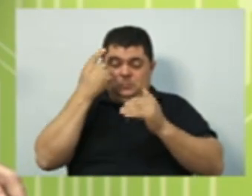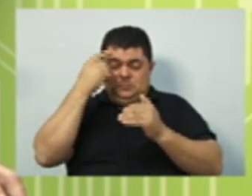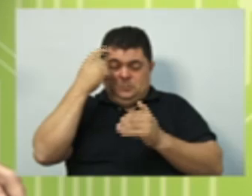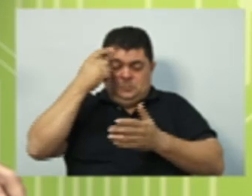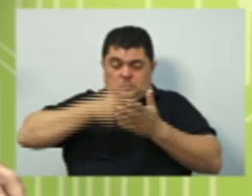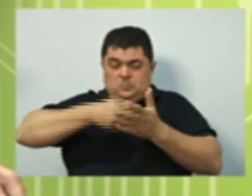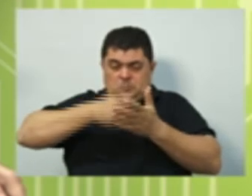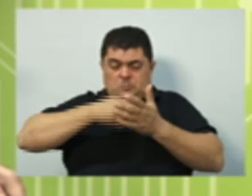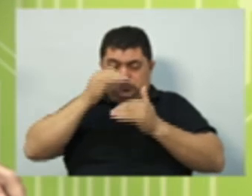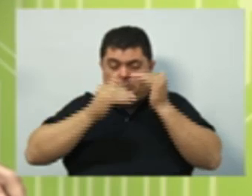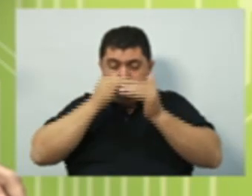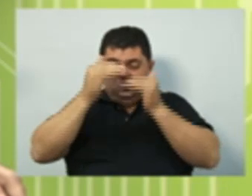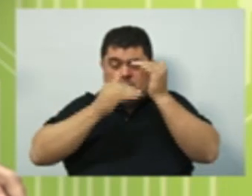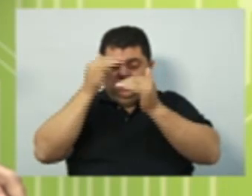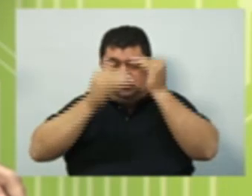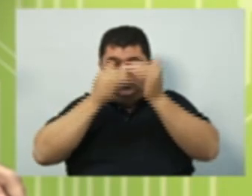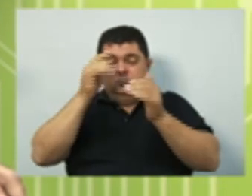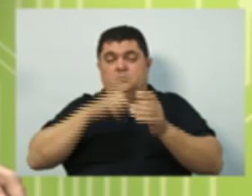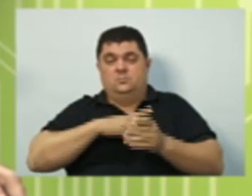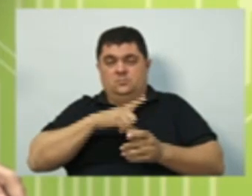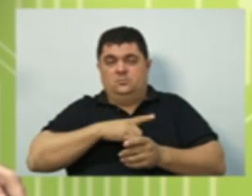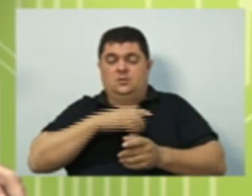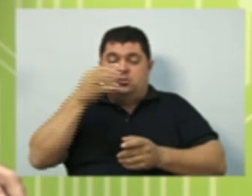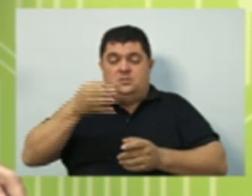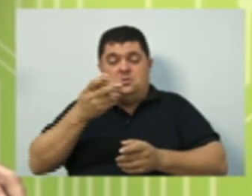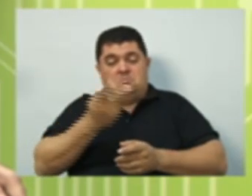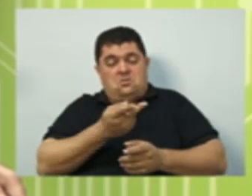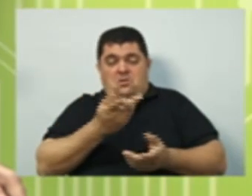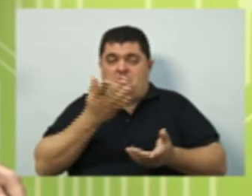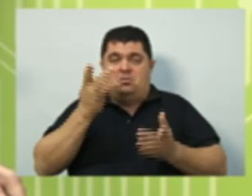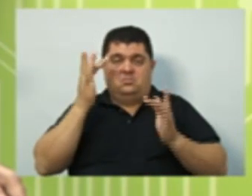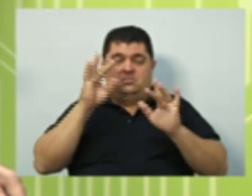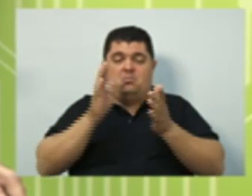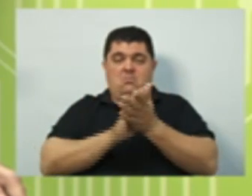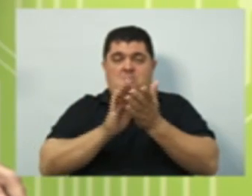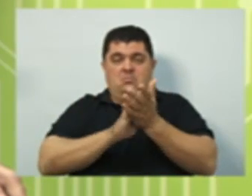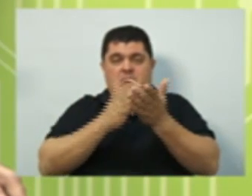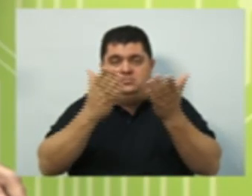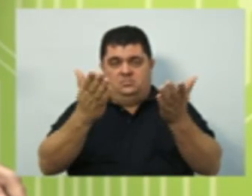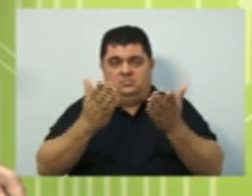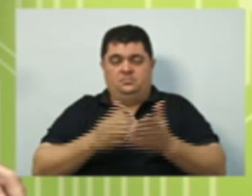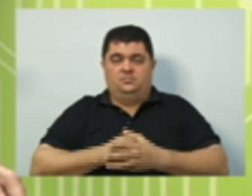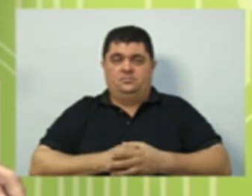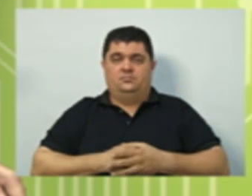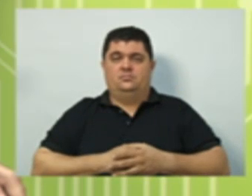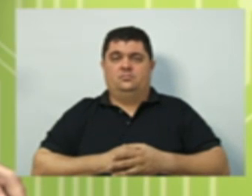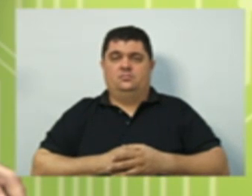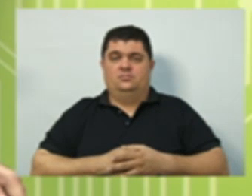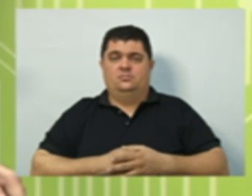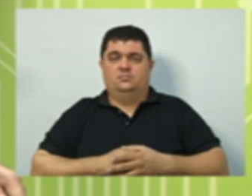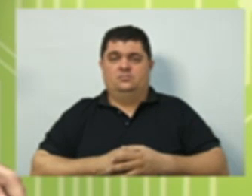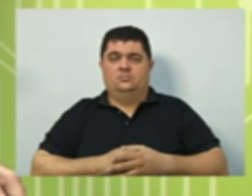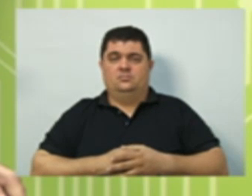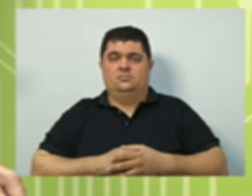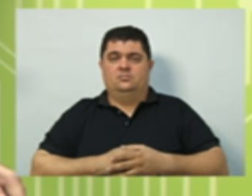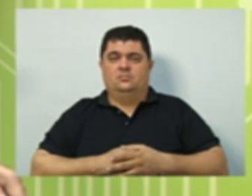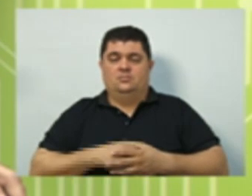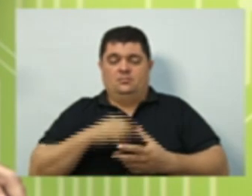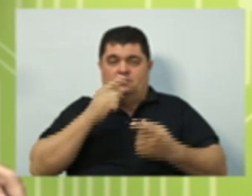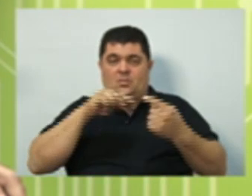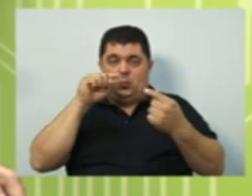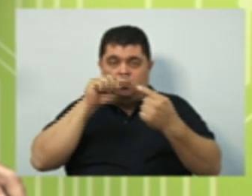pensar ao acertar ou errar. E é isso que vocês estão fazendo. Parabéns. E aqueles que focaram